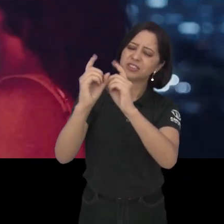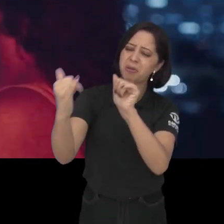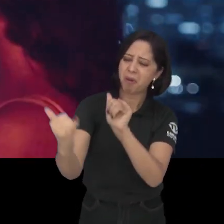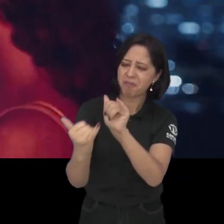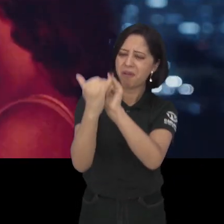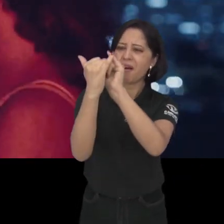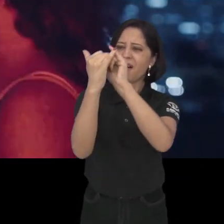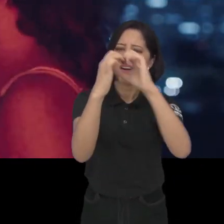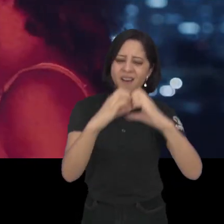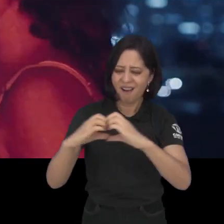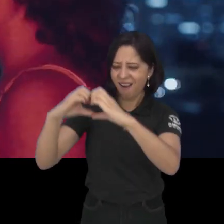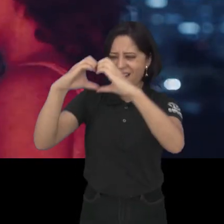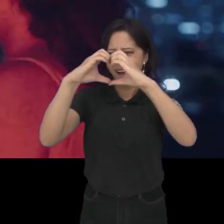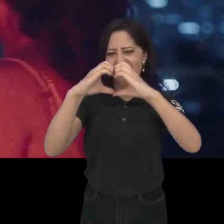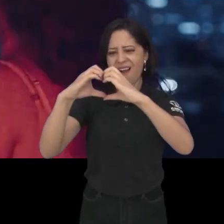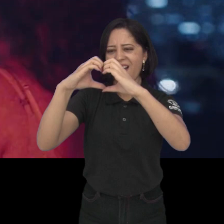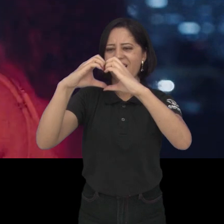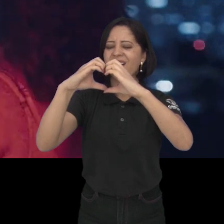acertar,